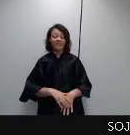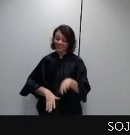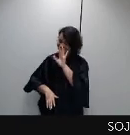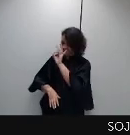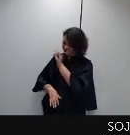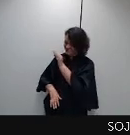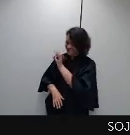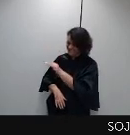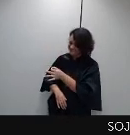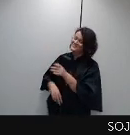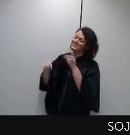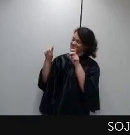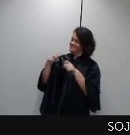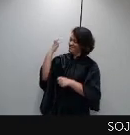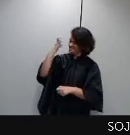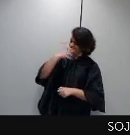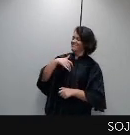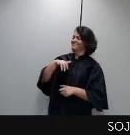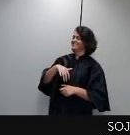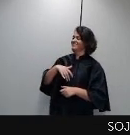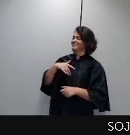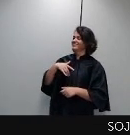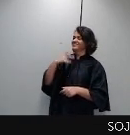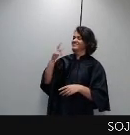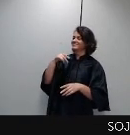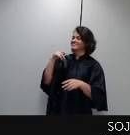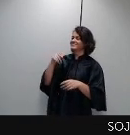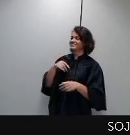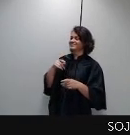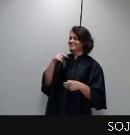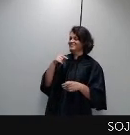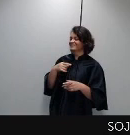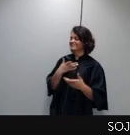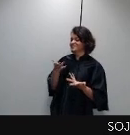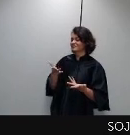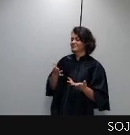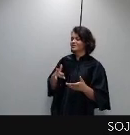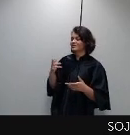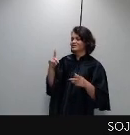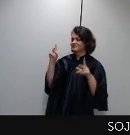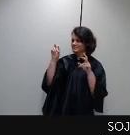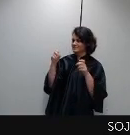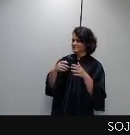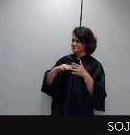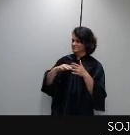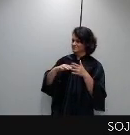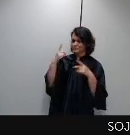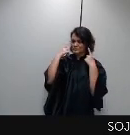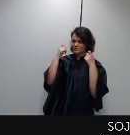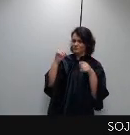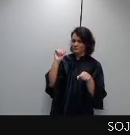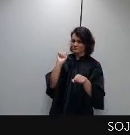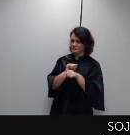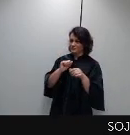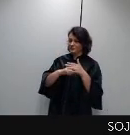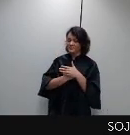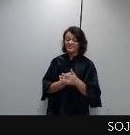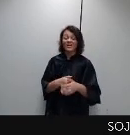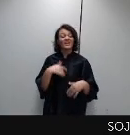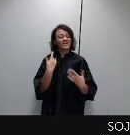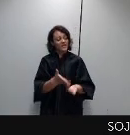ele passou aquela certo e a gente não podia ouvir mas já estava desativado por favor Google meu ponto de vista é esse